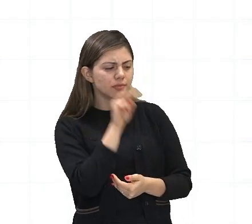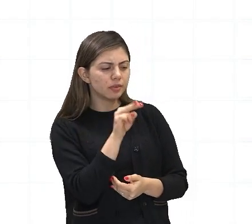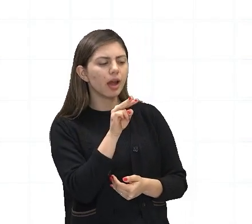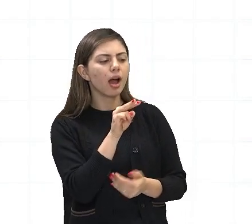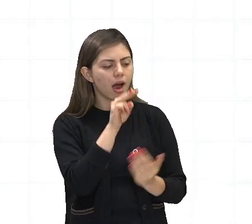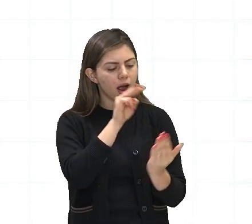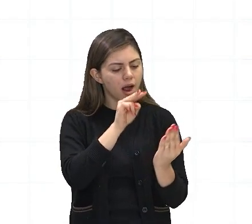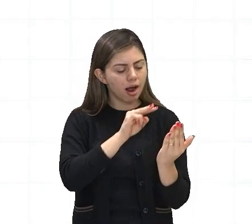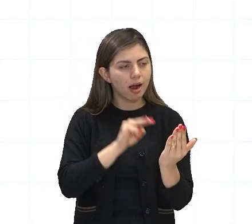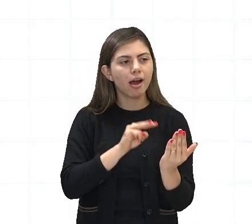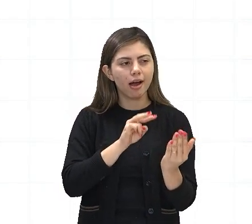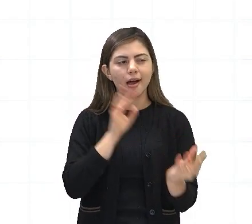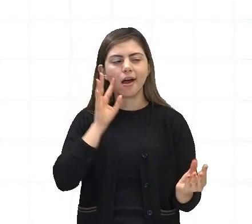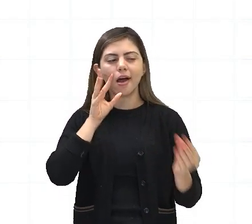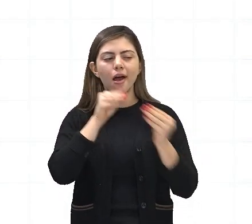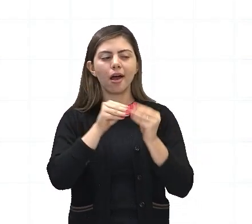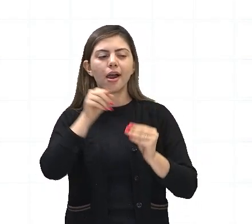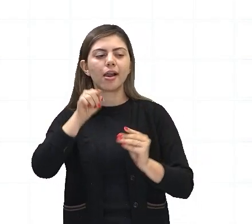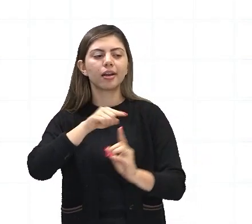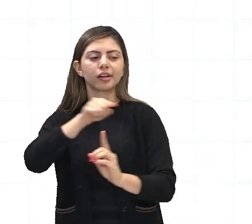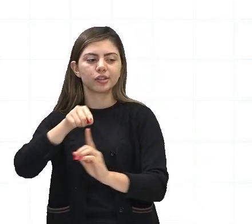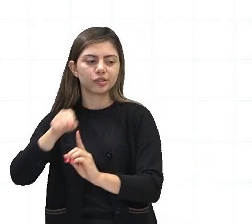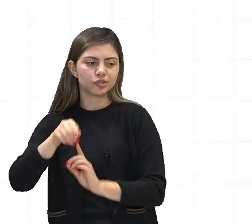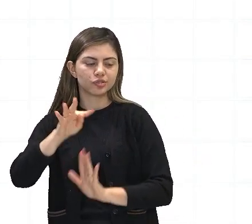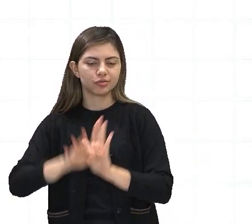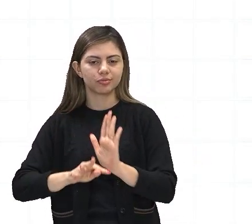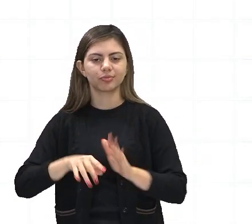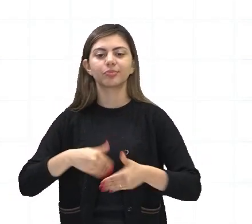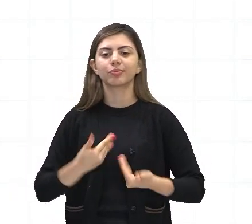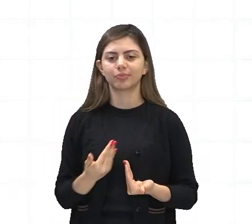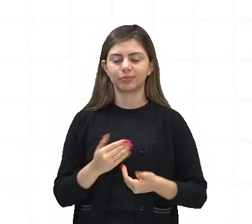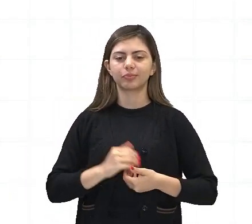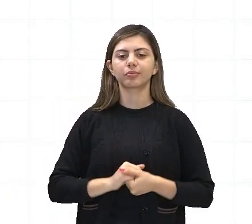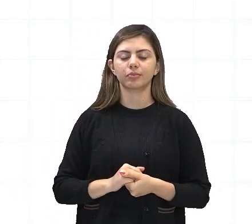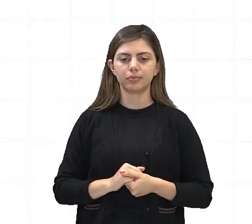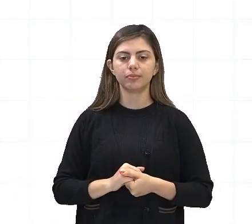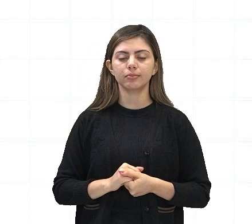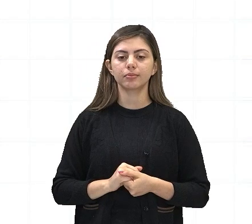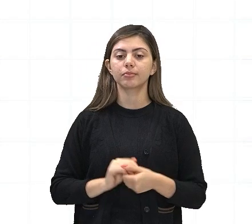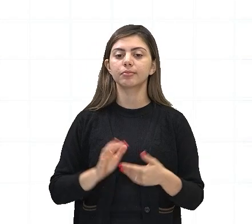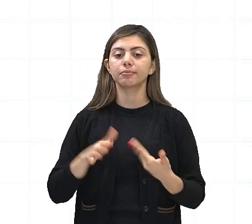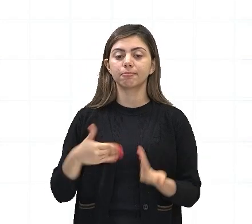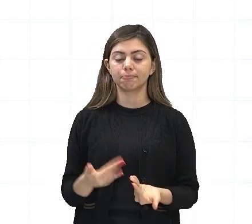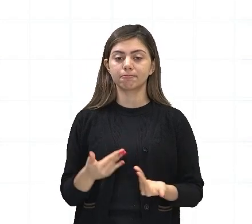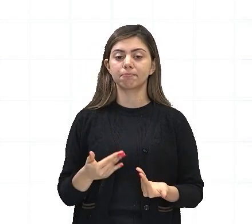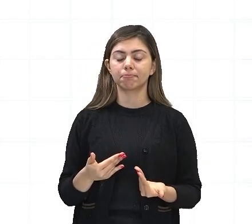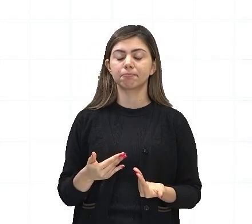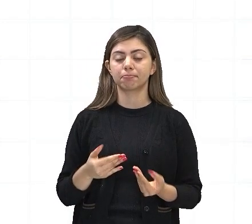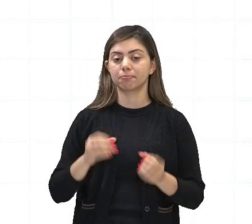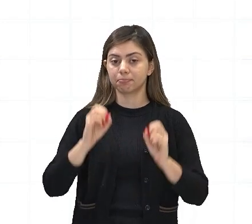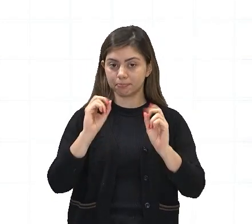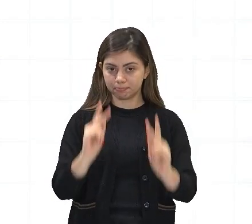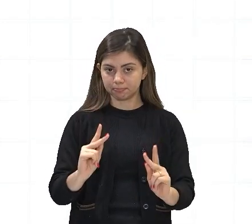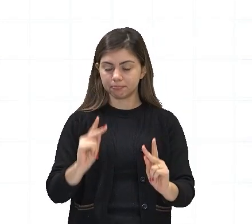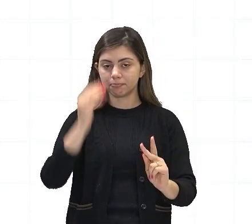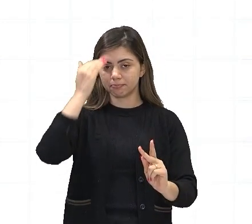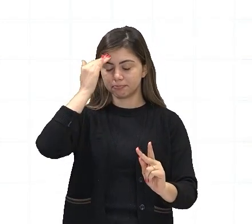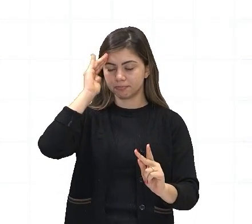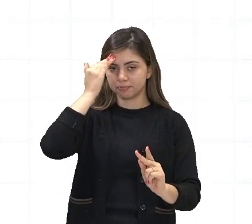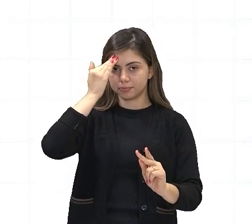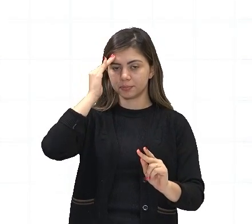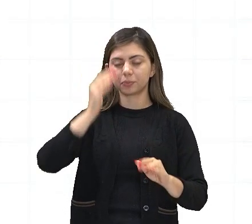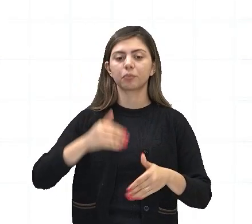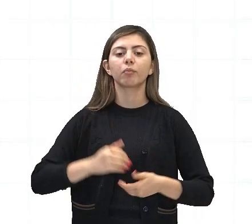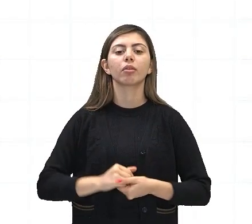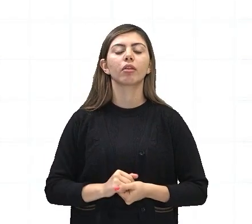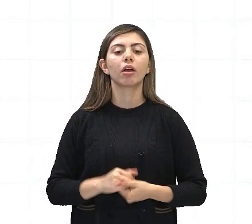entender, sobre a tipologia textual. Seguindo, então, nós